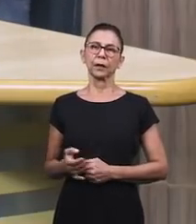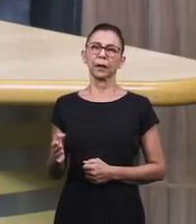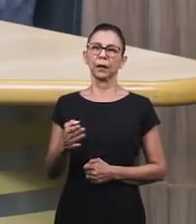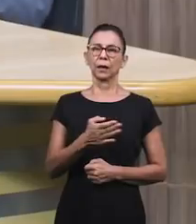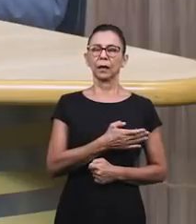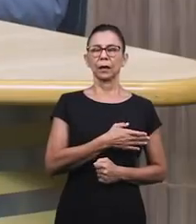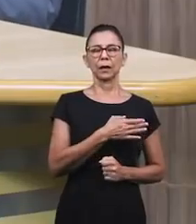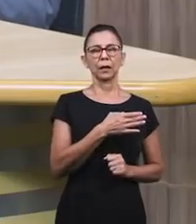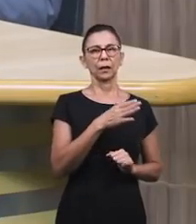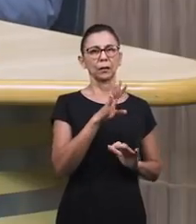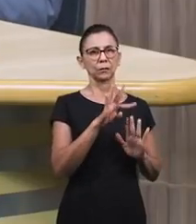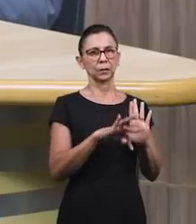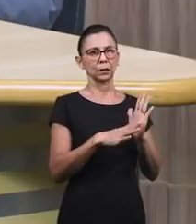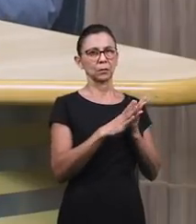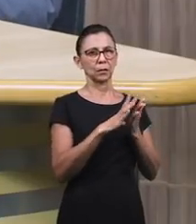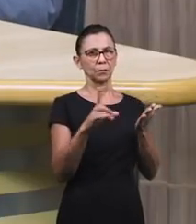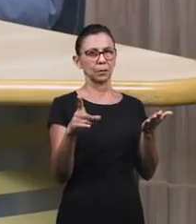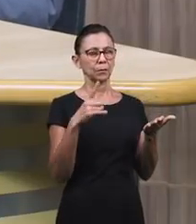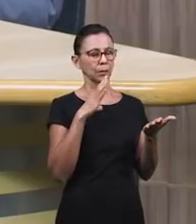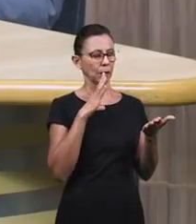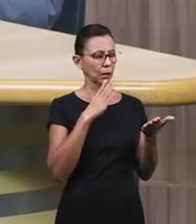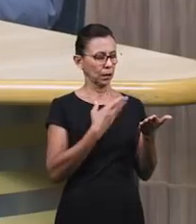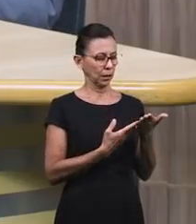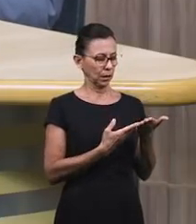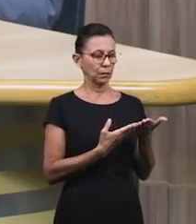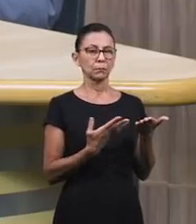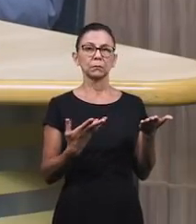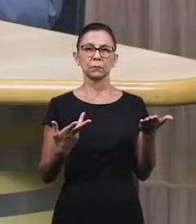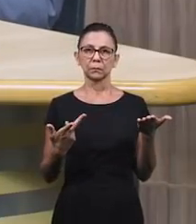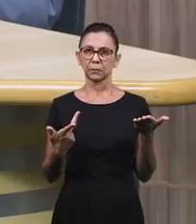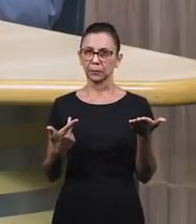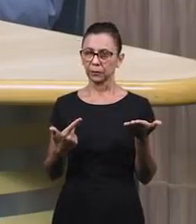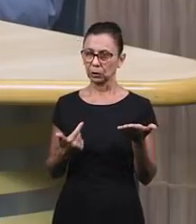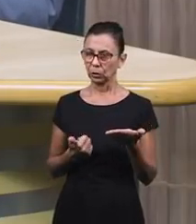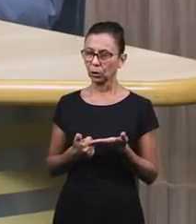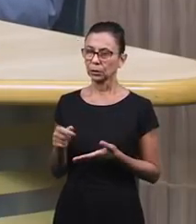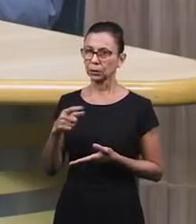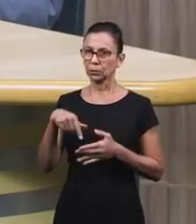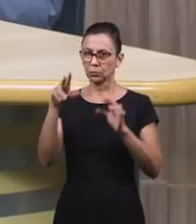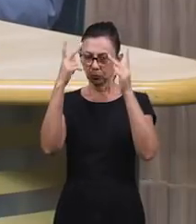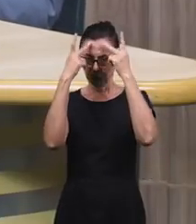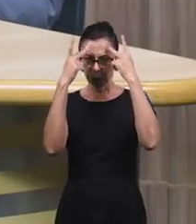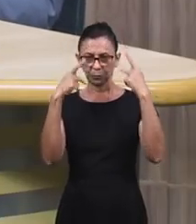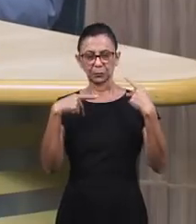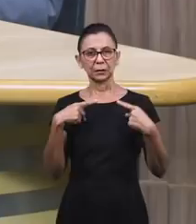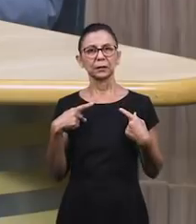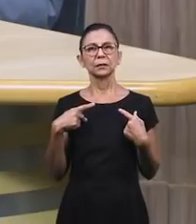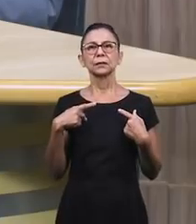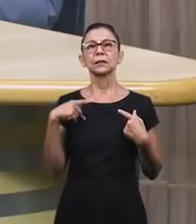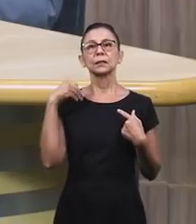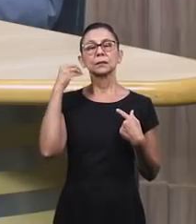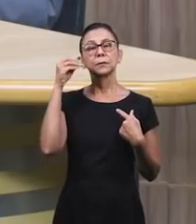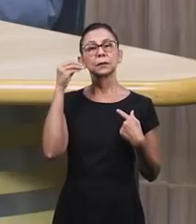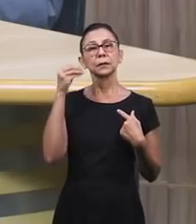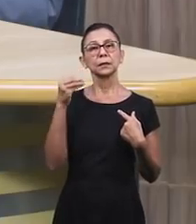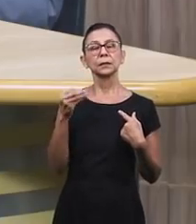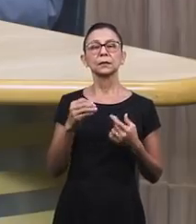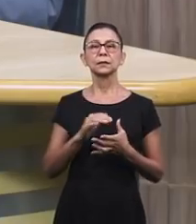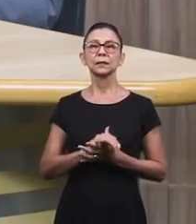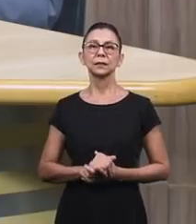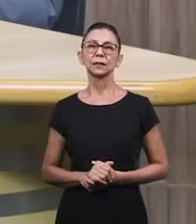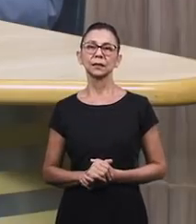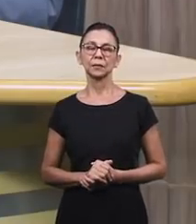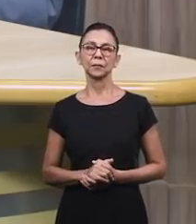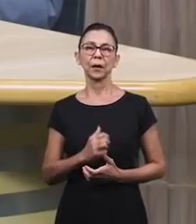por maravilhosas para nós, na nossa condição humana, é a experiência de João, do